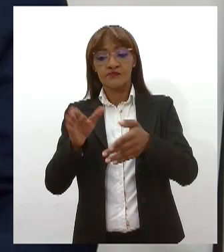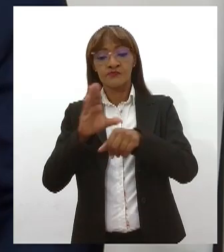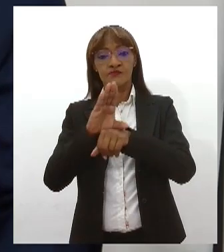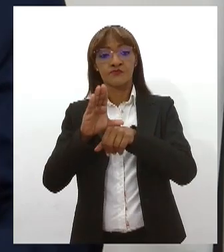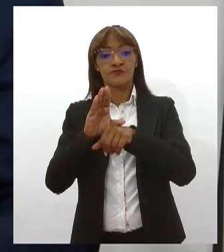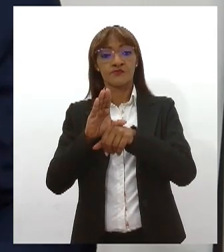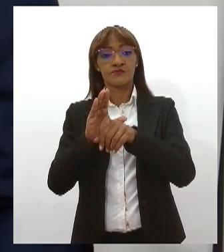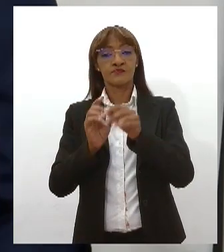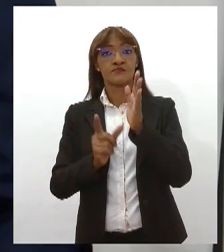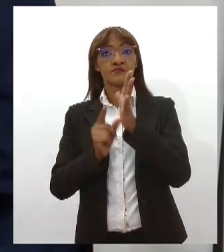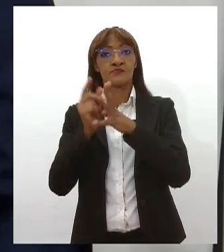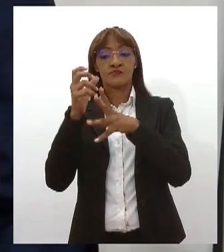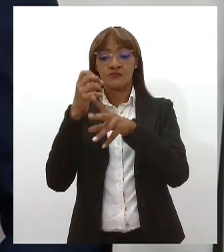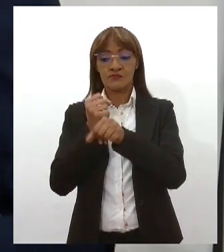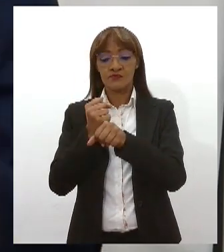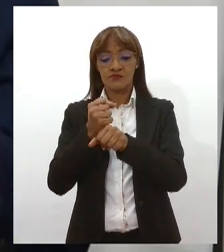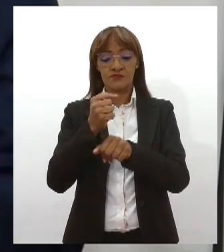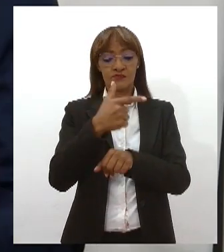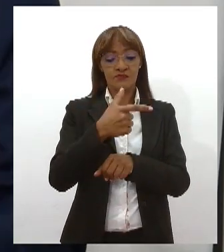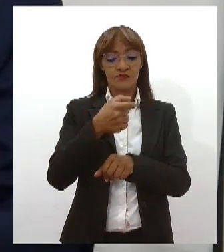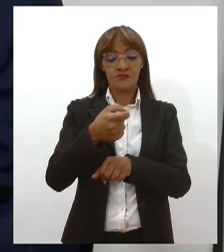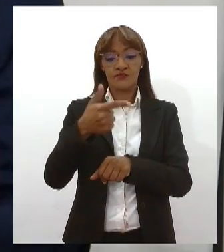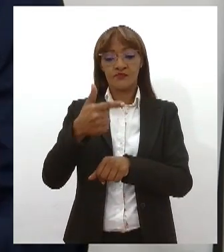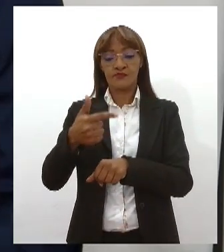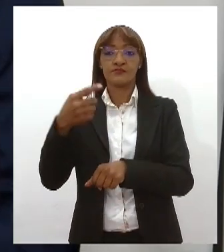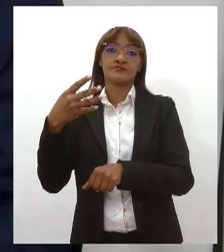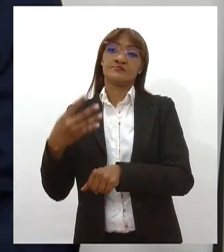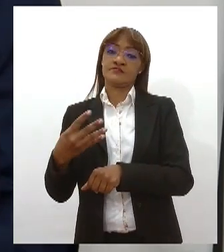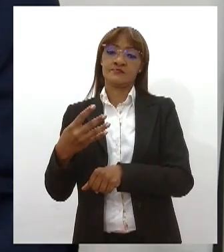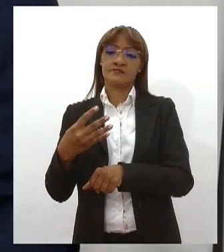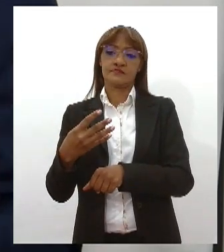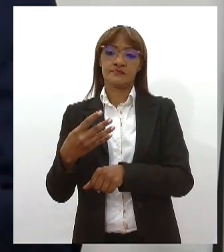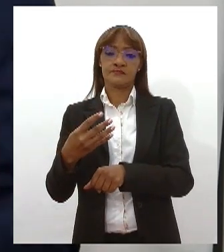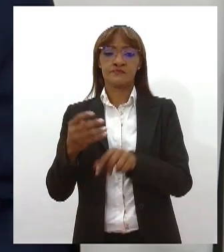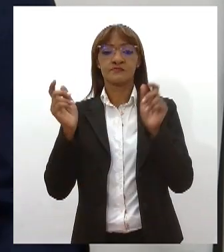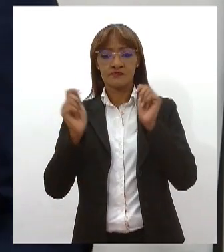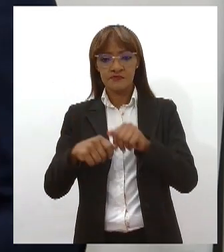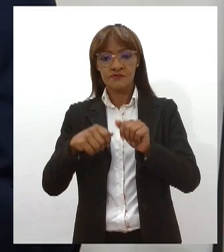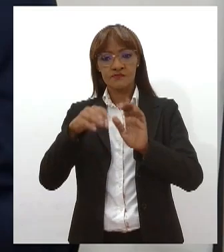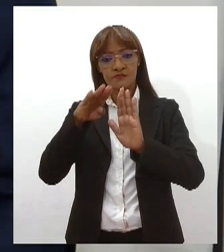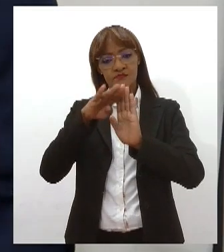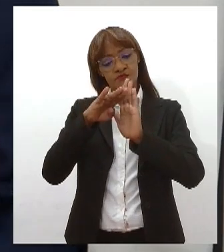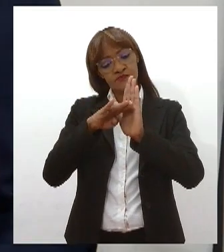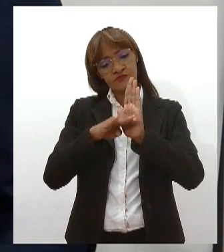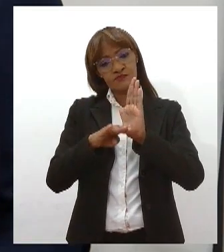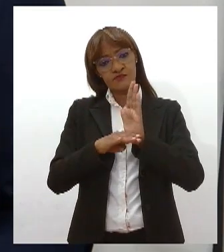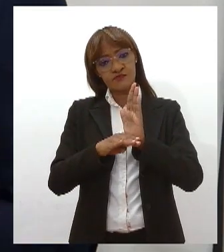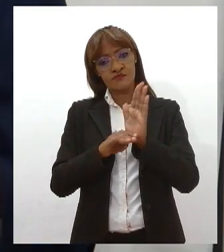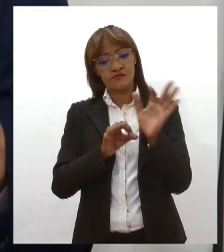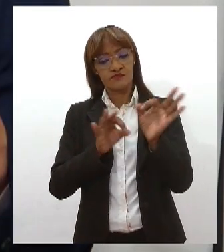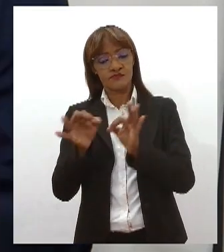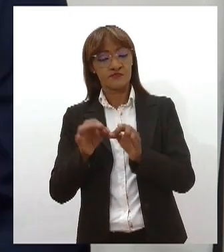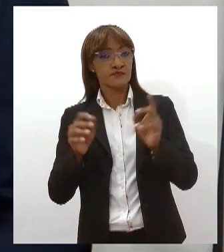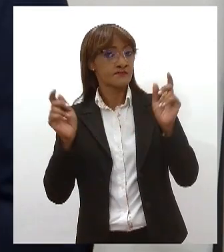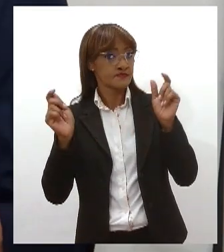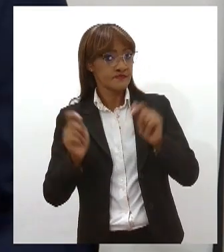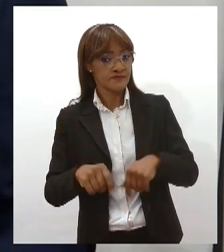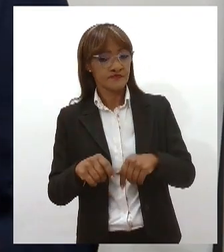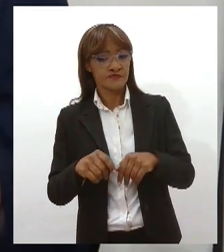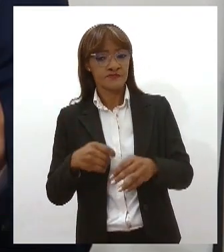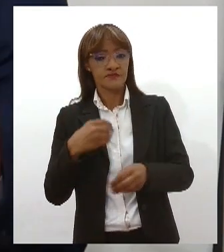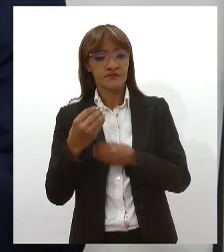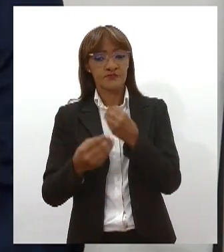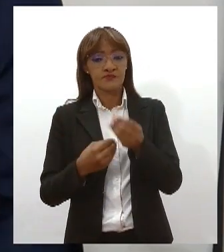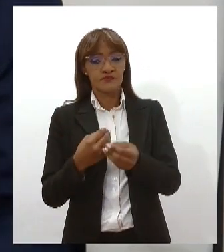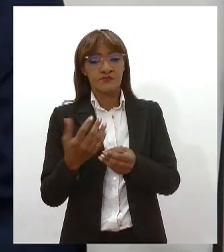2024. Então é uma tarefa de planejar, de nós prevermos o que é possível fazer e de que forma nós vamos fazer para